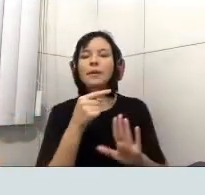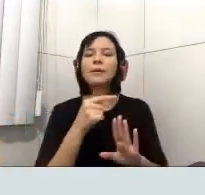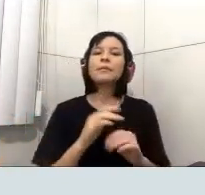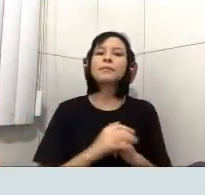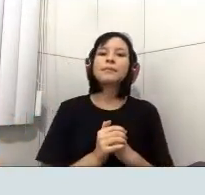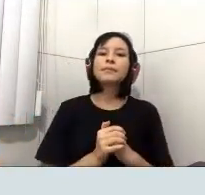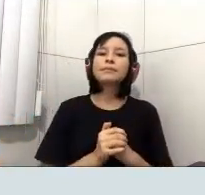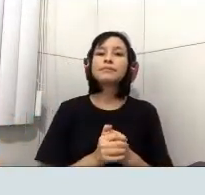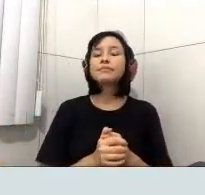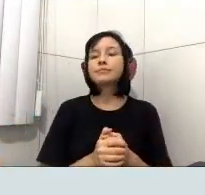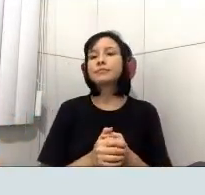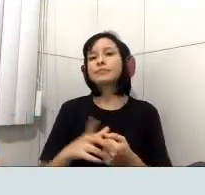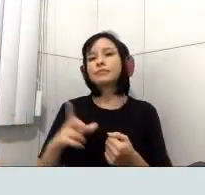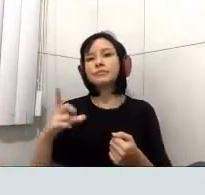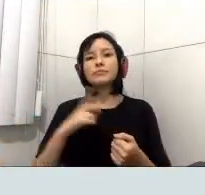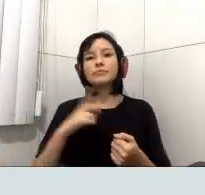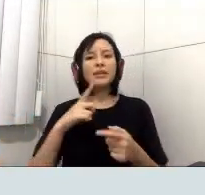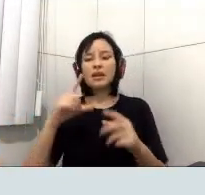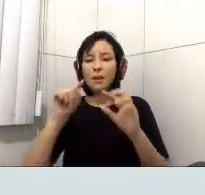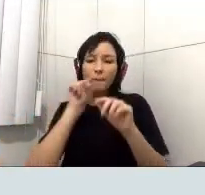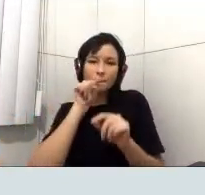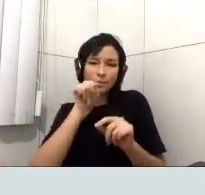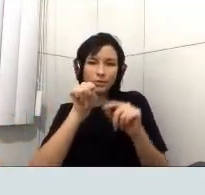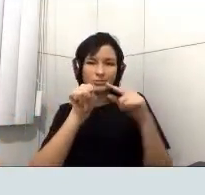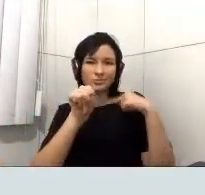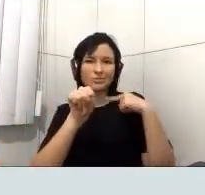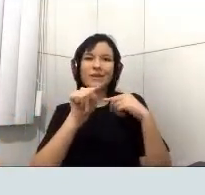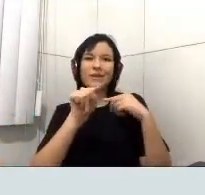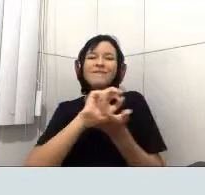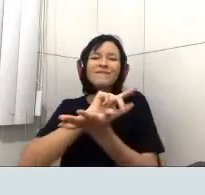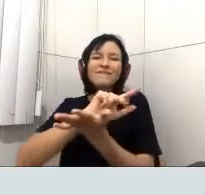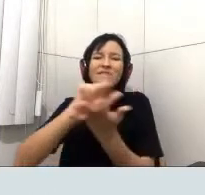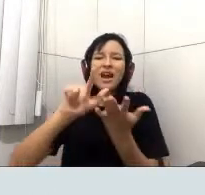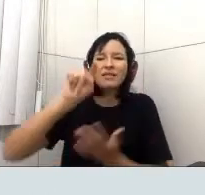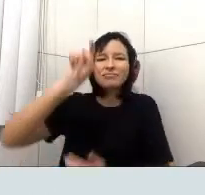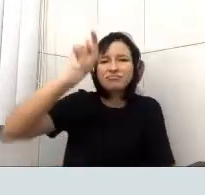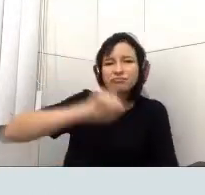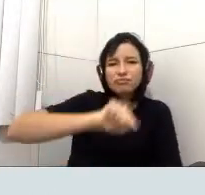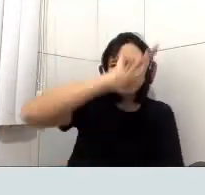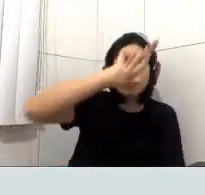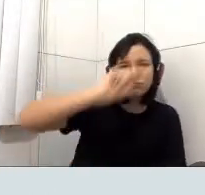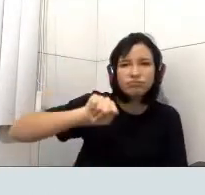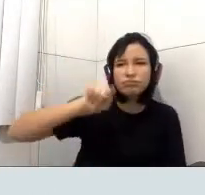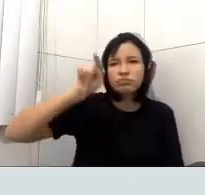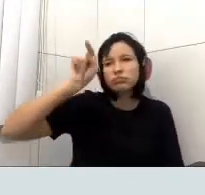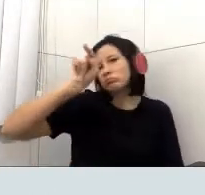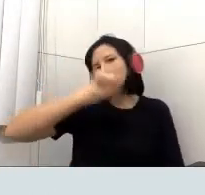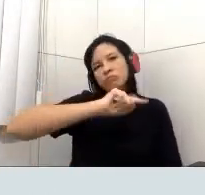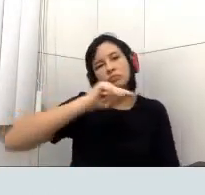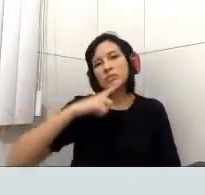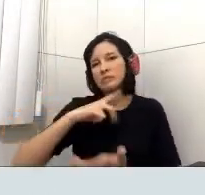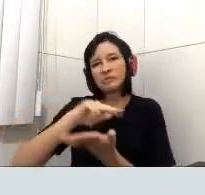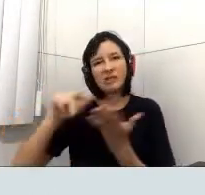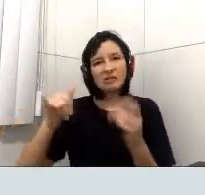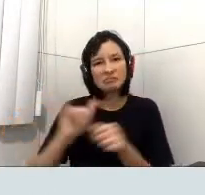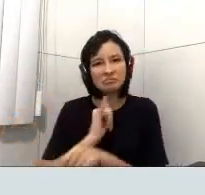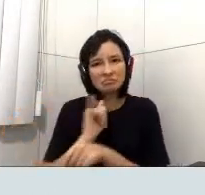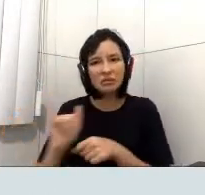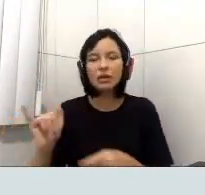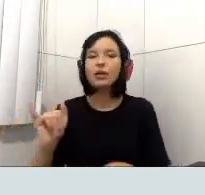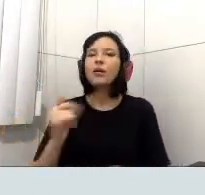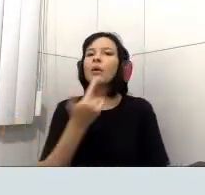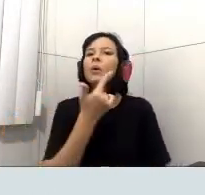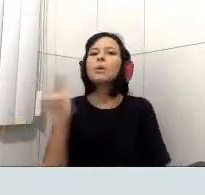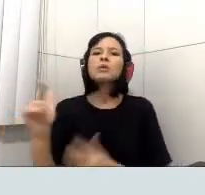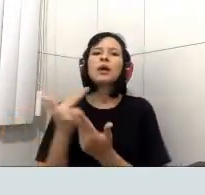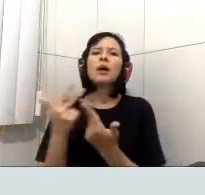passam infinitas retas. E a reta? Bom, falando em ponto também, é uma coisa que